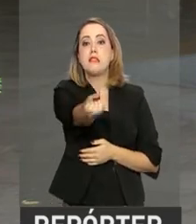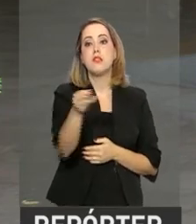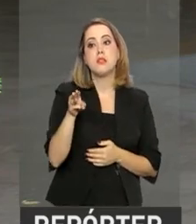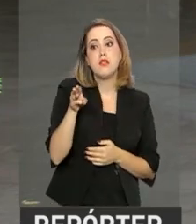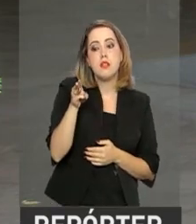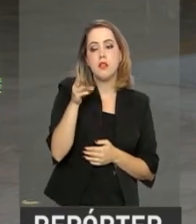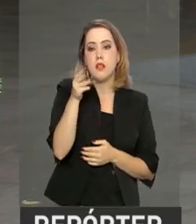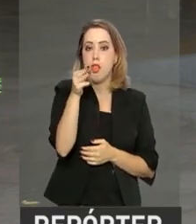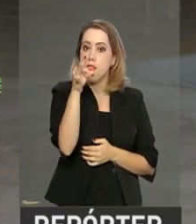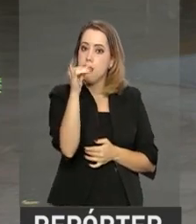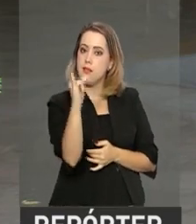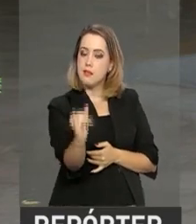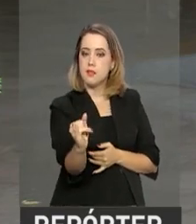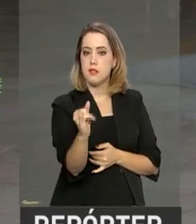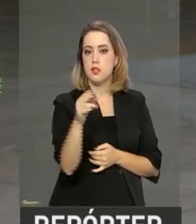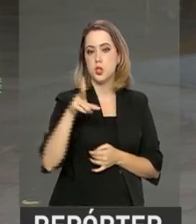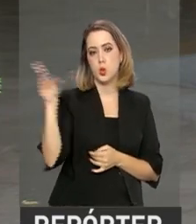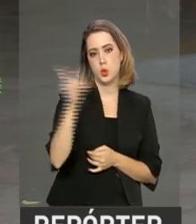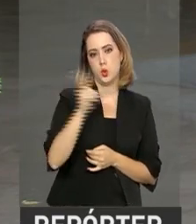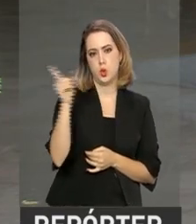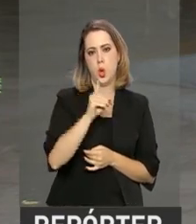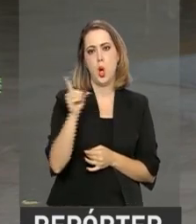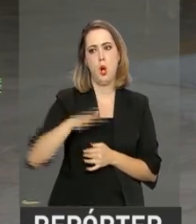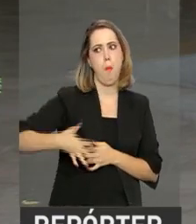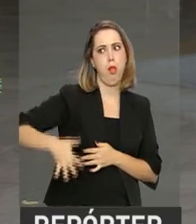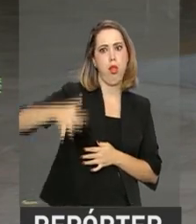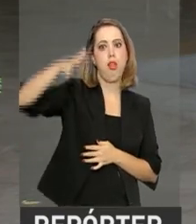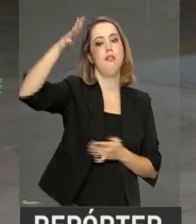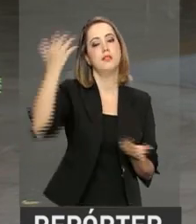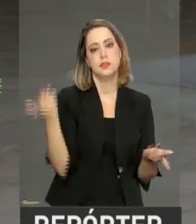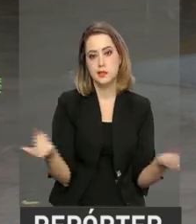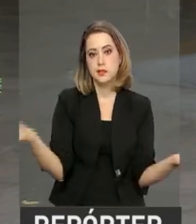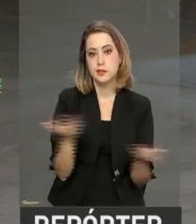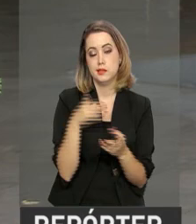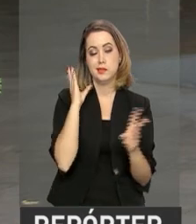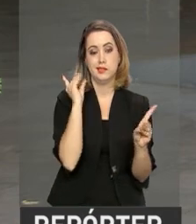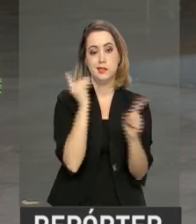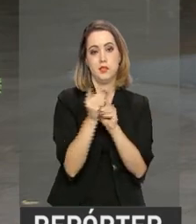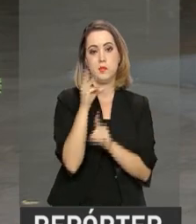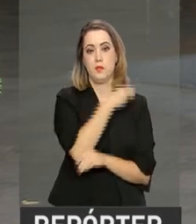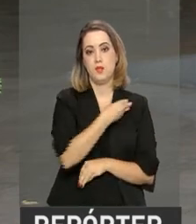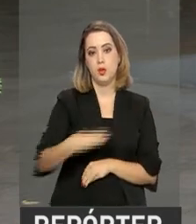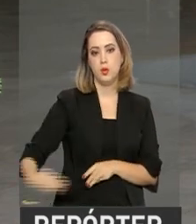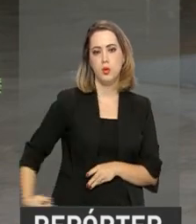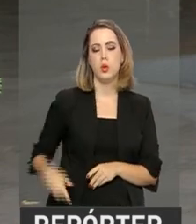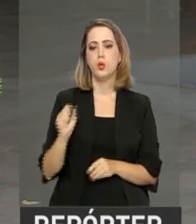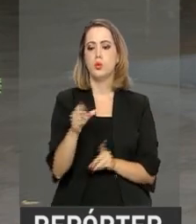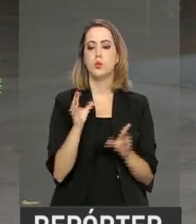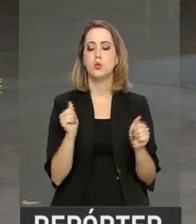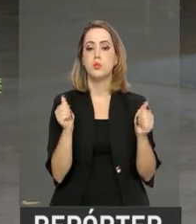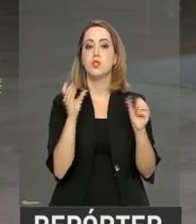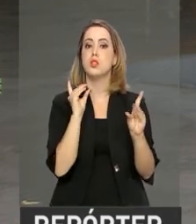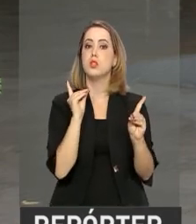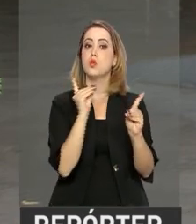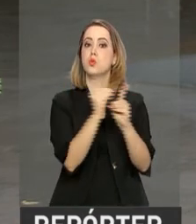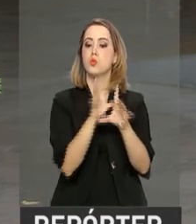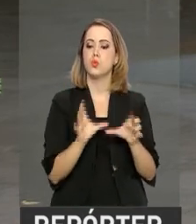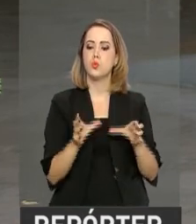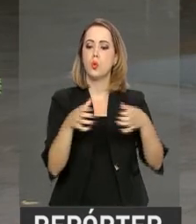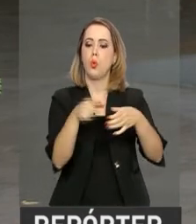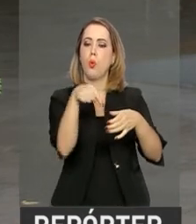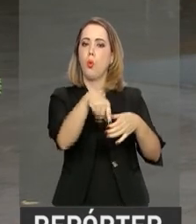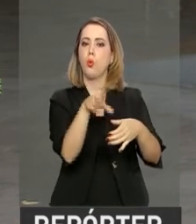trilhões de dólares neste encontro os ministros que fazem parte dos brics também assinaram acordos de cooperação